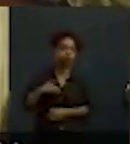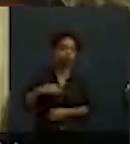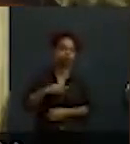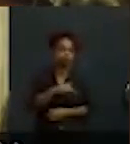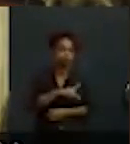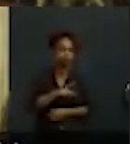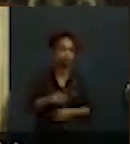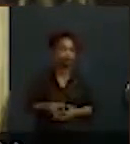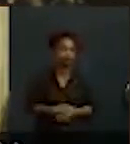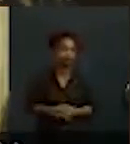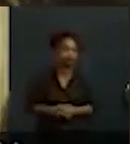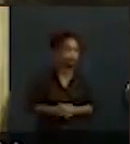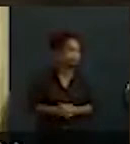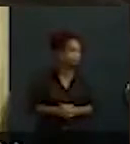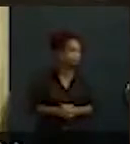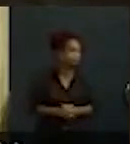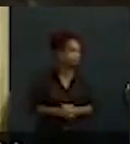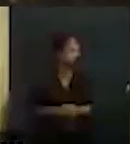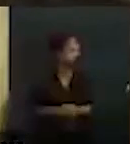Público.